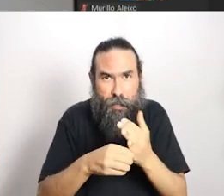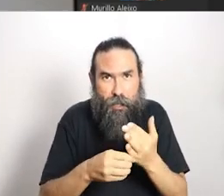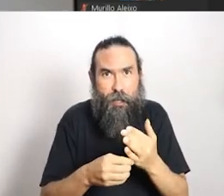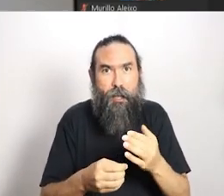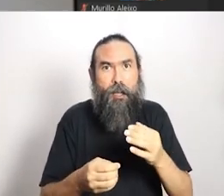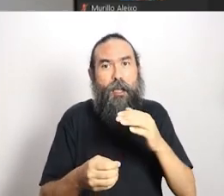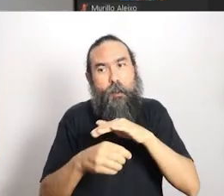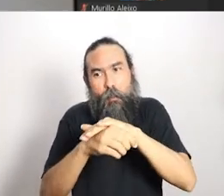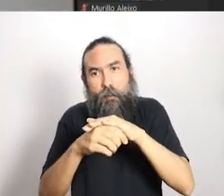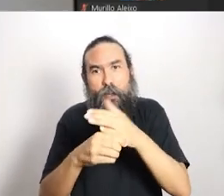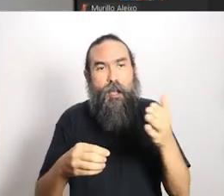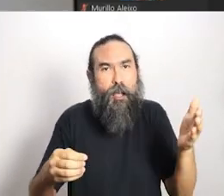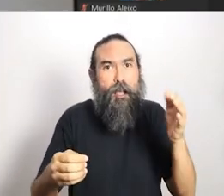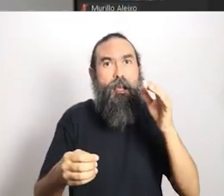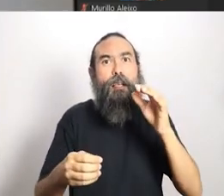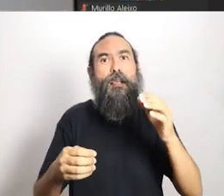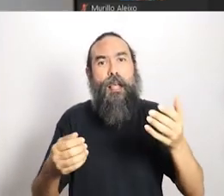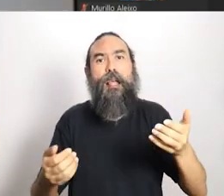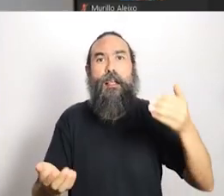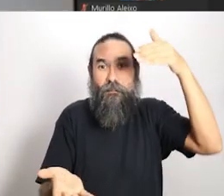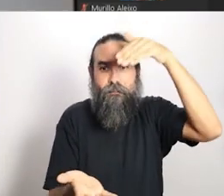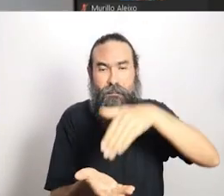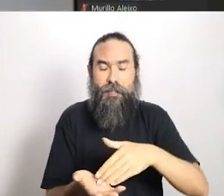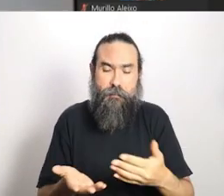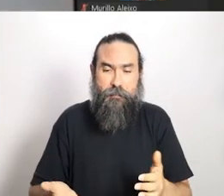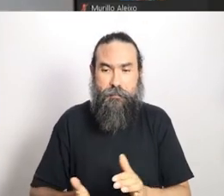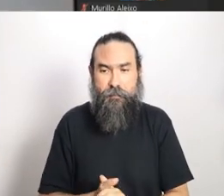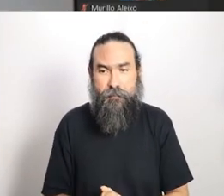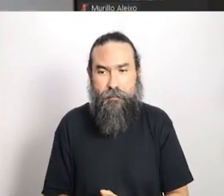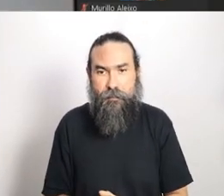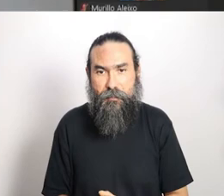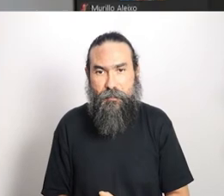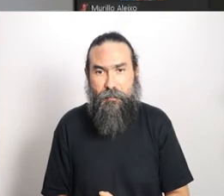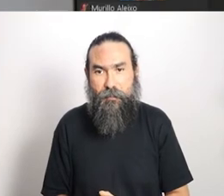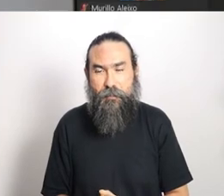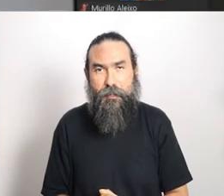para a gente poder concluir essa história com dignidade. Porque é o